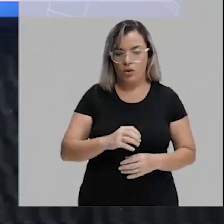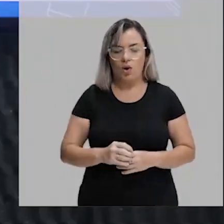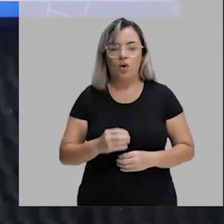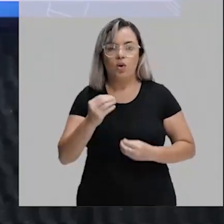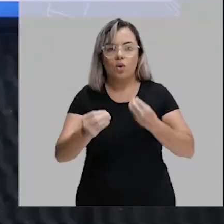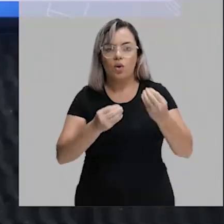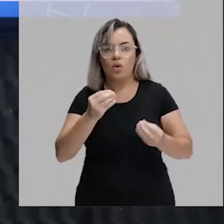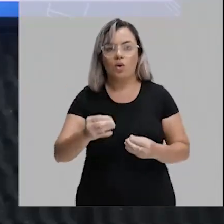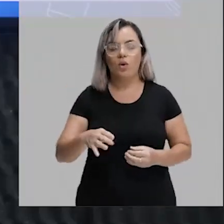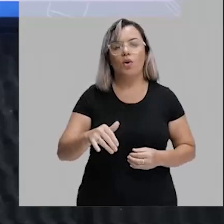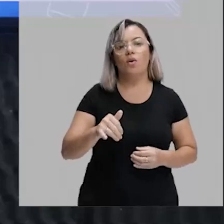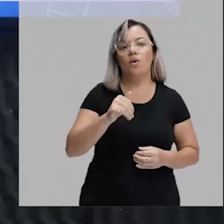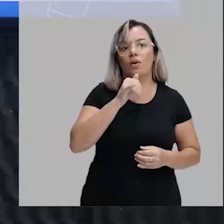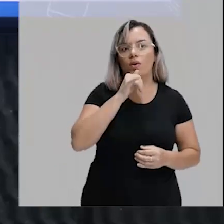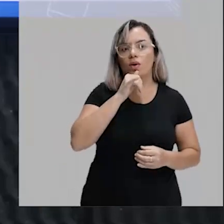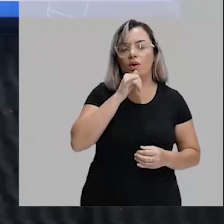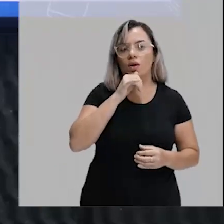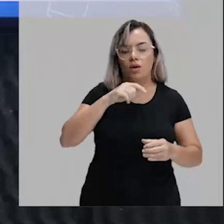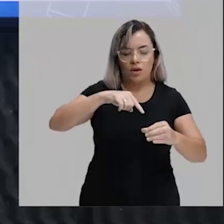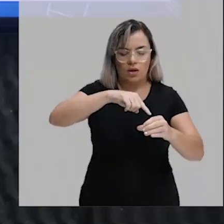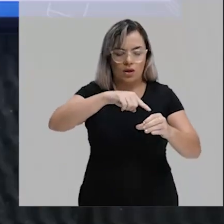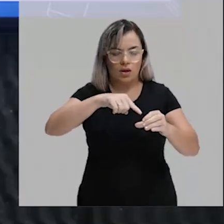os portugueses vão aperfeiçoar,